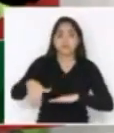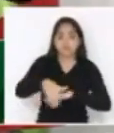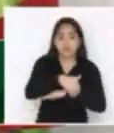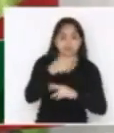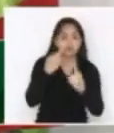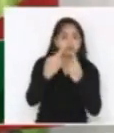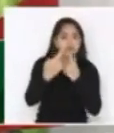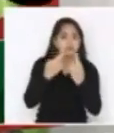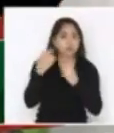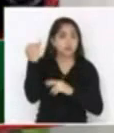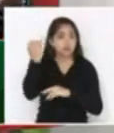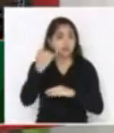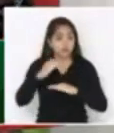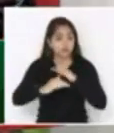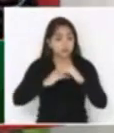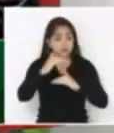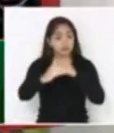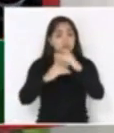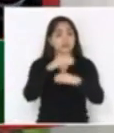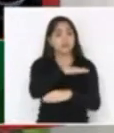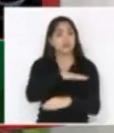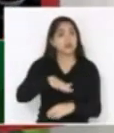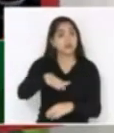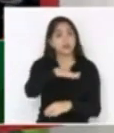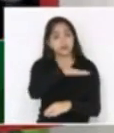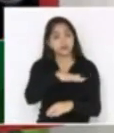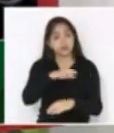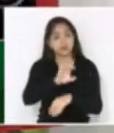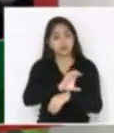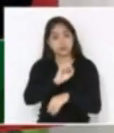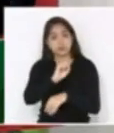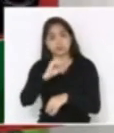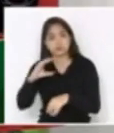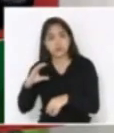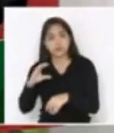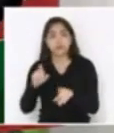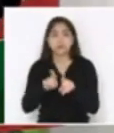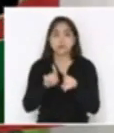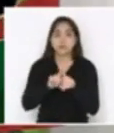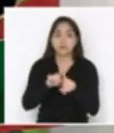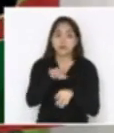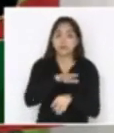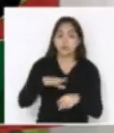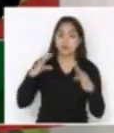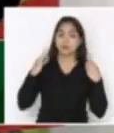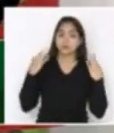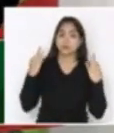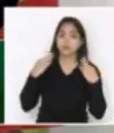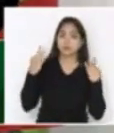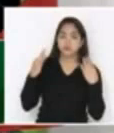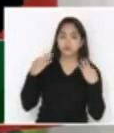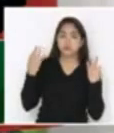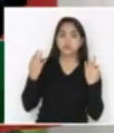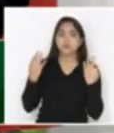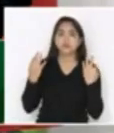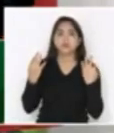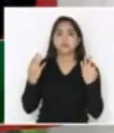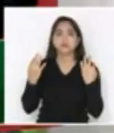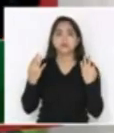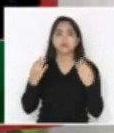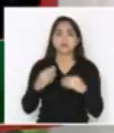Importante para desenvolver toda a região do nosso estado, a região turística. E essa que sai de